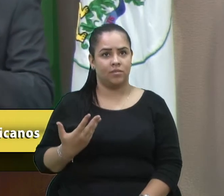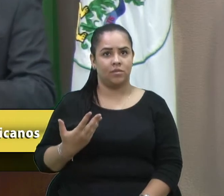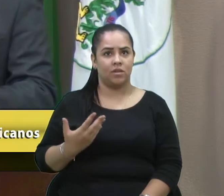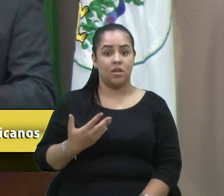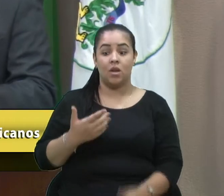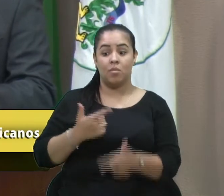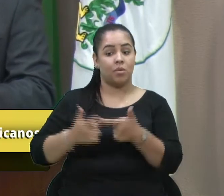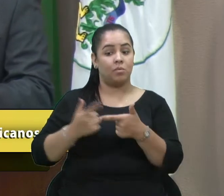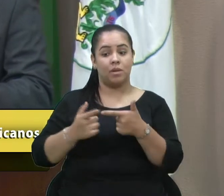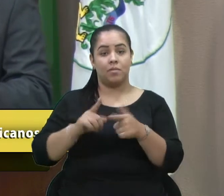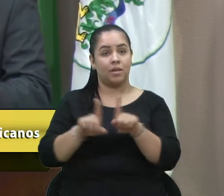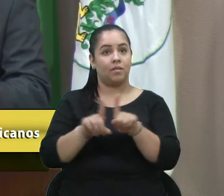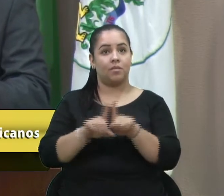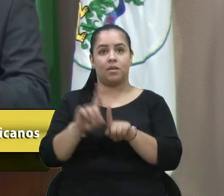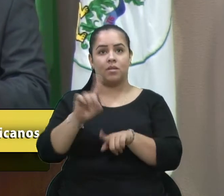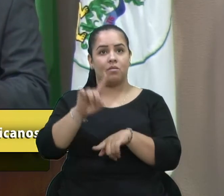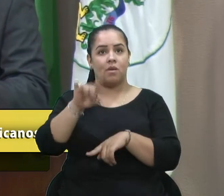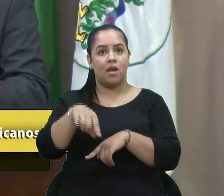é apenas